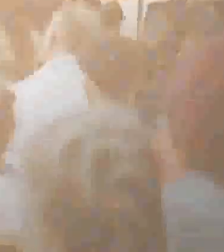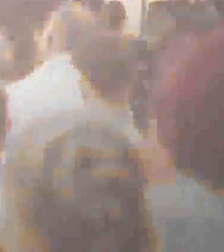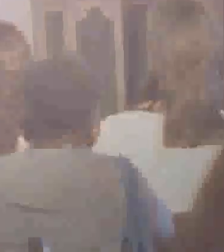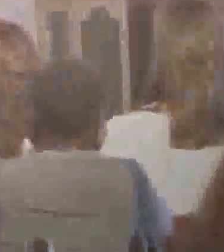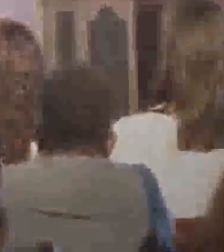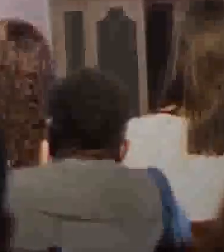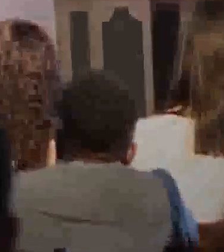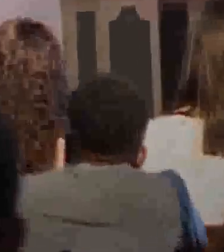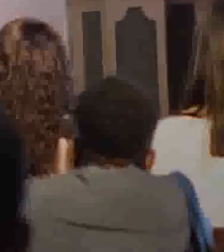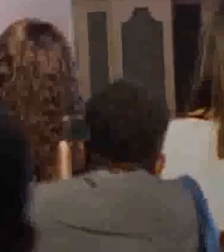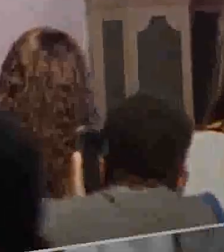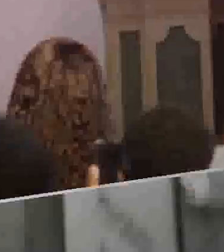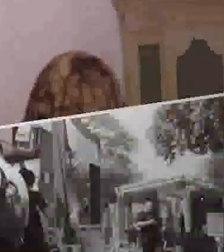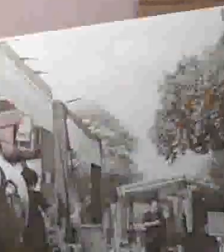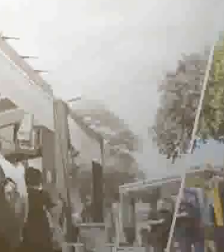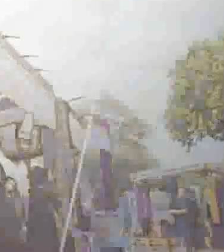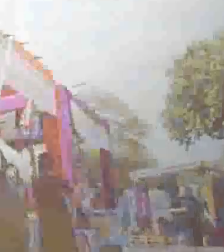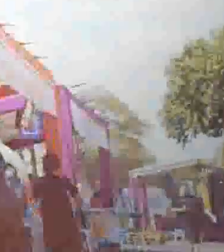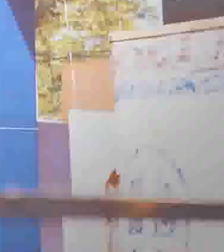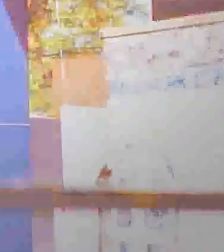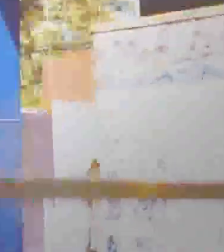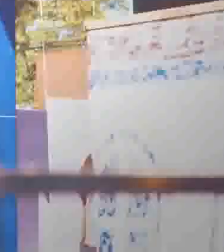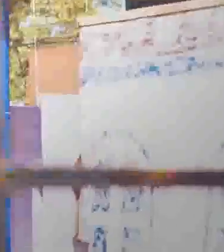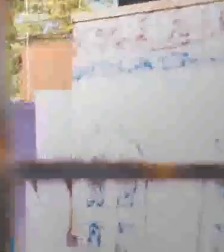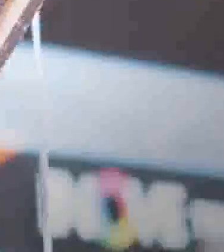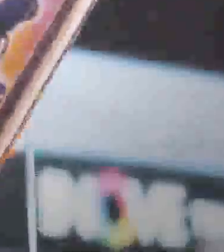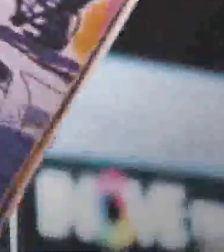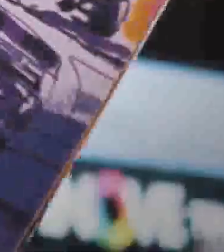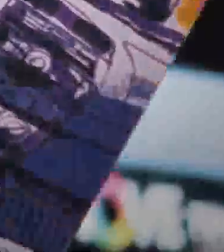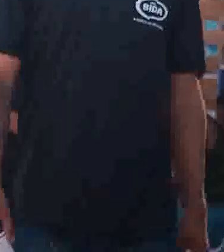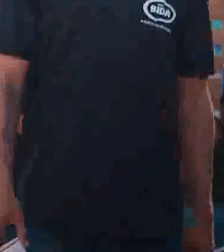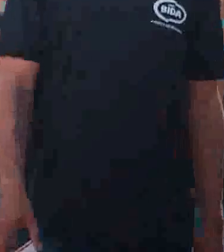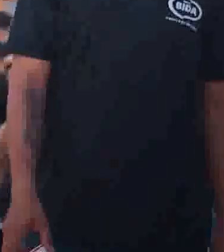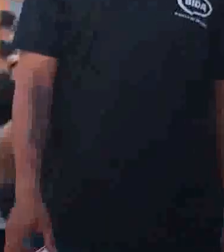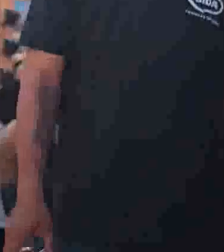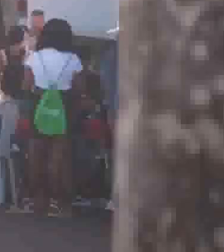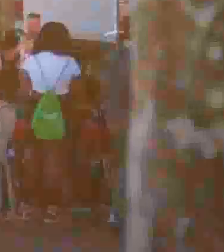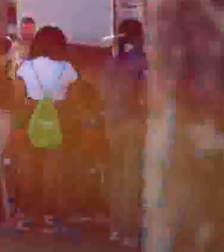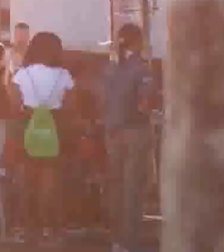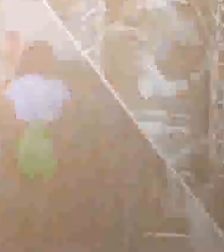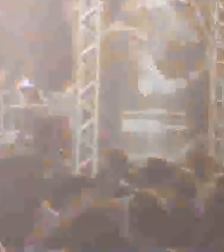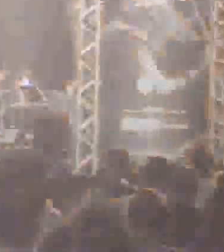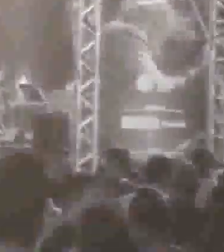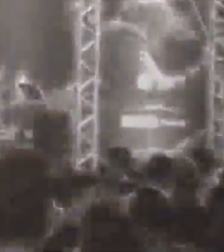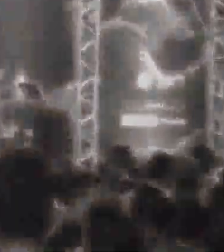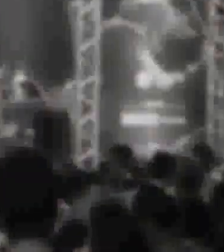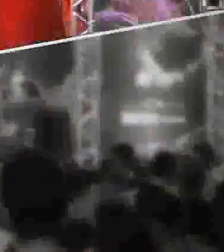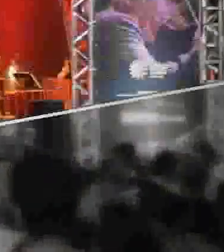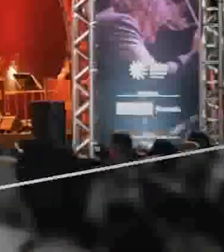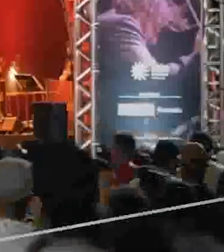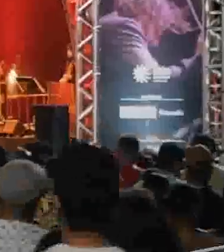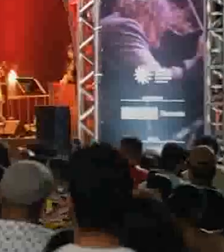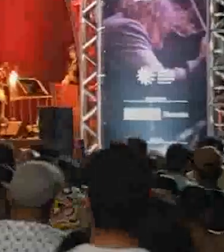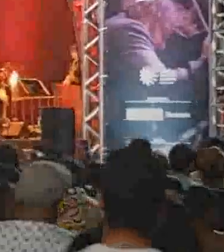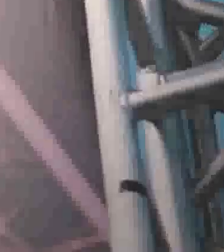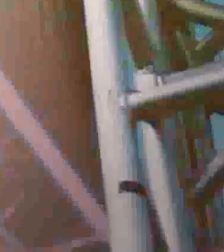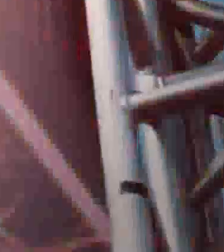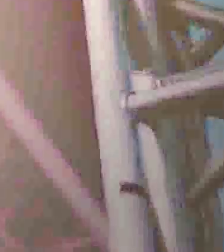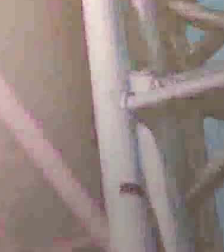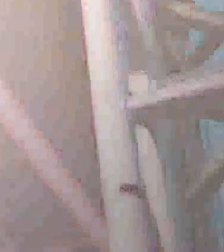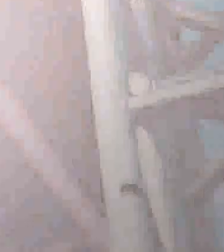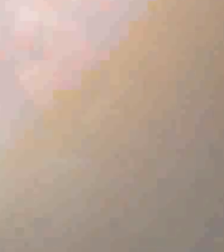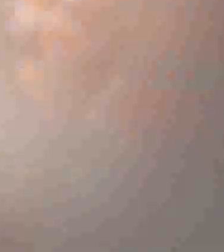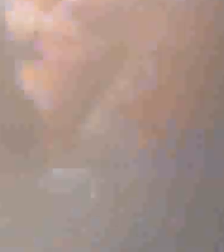ar livre, diversos livros pendurados em fitas. Sobre fundo azul em letras brancas, lê-se: Teatro, música, dança,